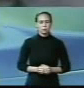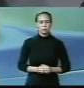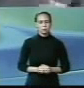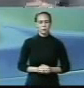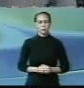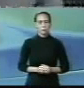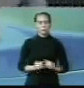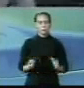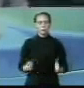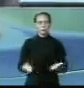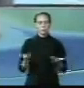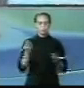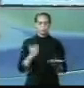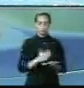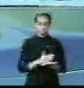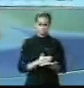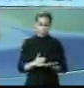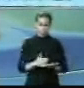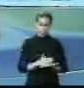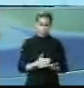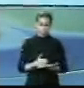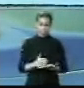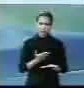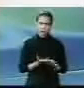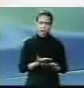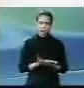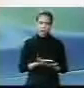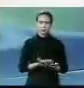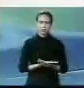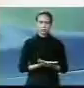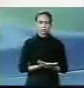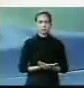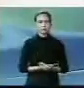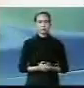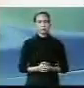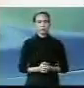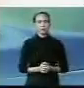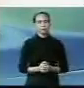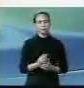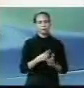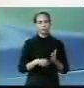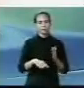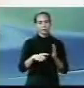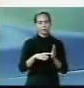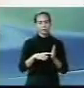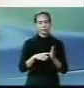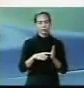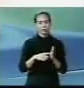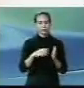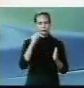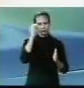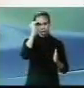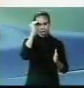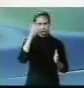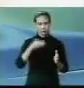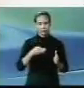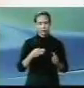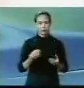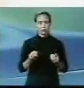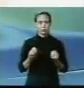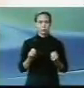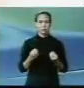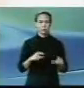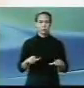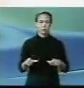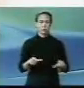vamos passar para os objetivos da aula de hoje. Então, vamos lá. Então, na aula de hoje, nós vamos compreender o funcionamento